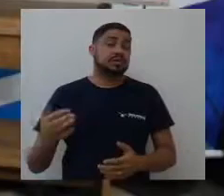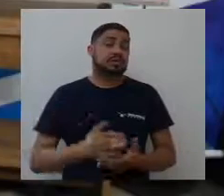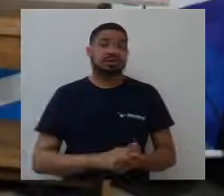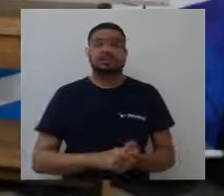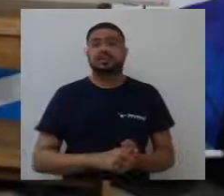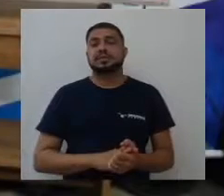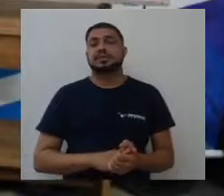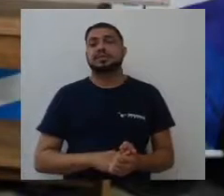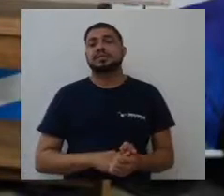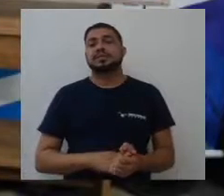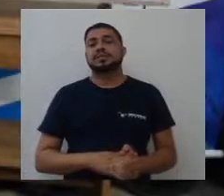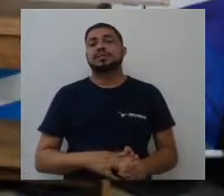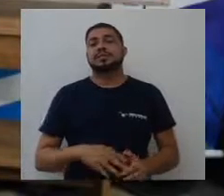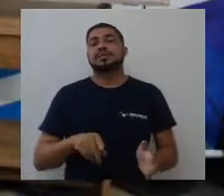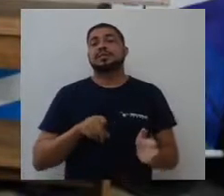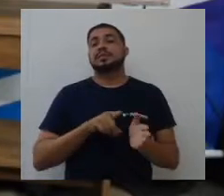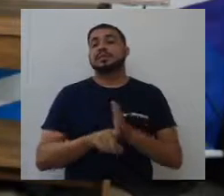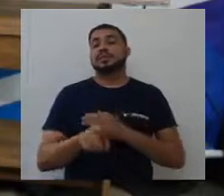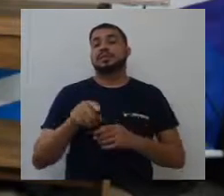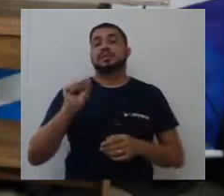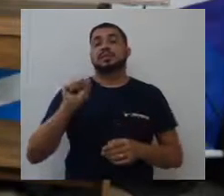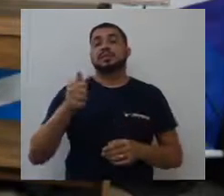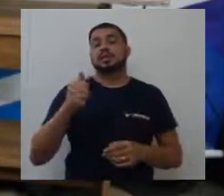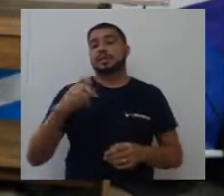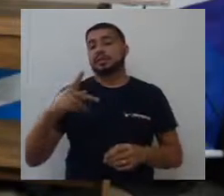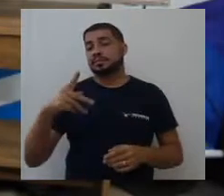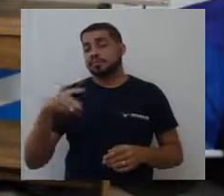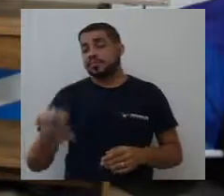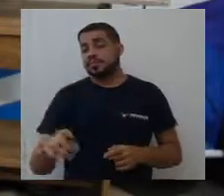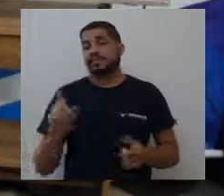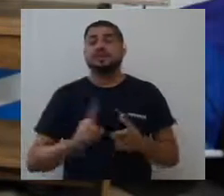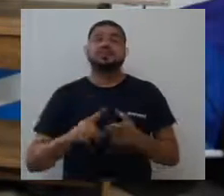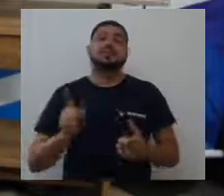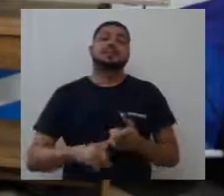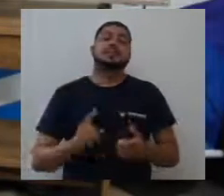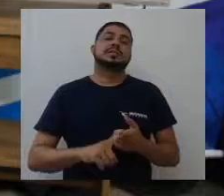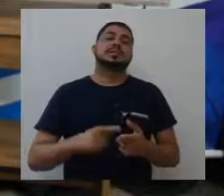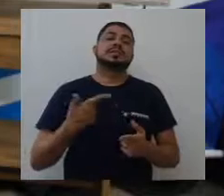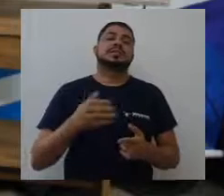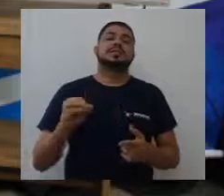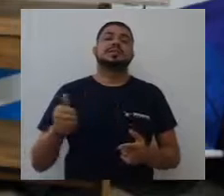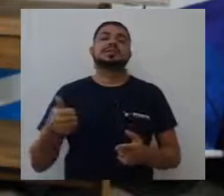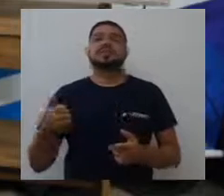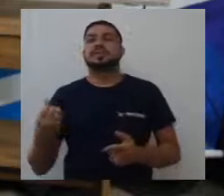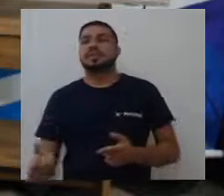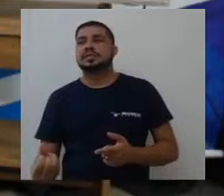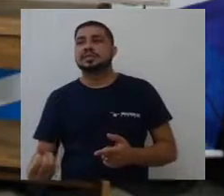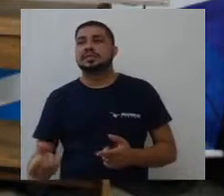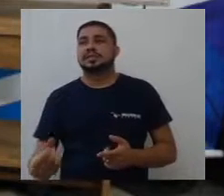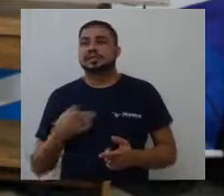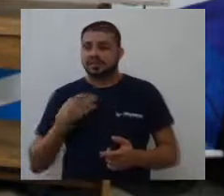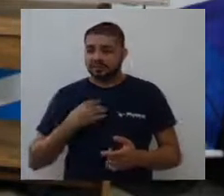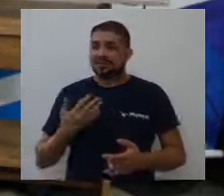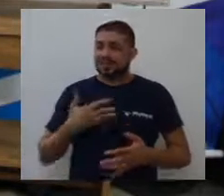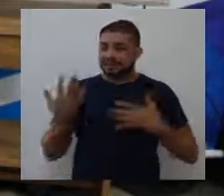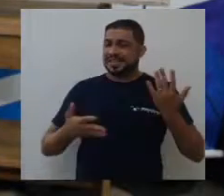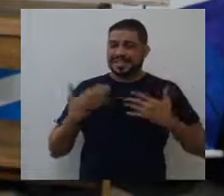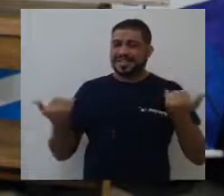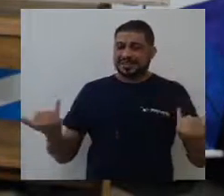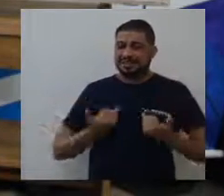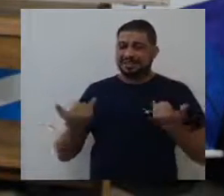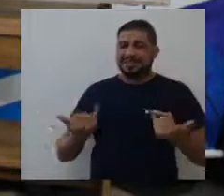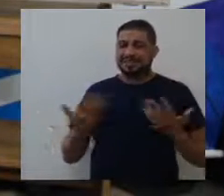é a seguinte, questão do SAEP. Caiu também em 2016. Que questão... Eu fiquei tão feliz com essa informação agora, você nem tem